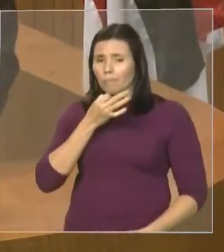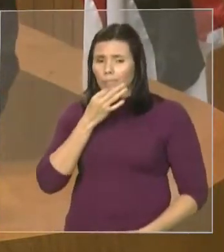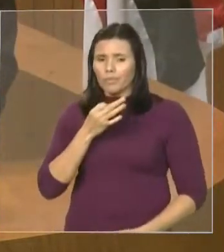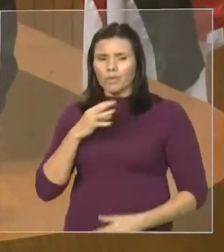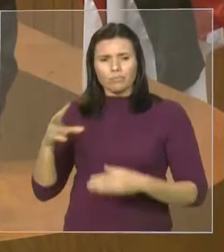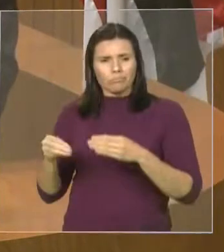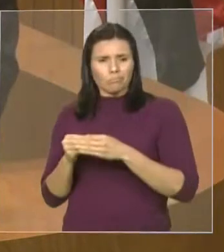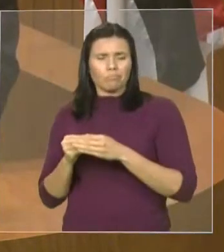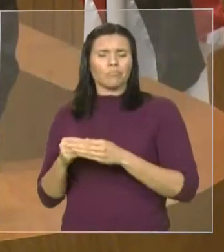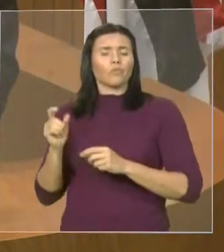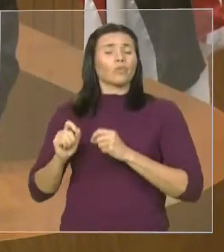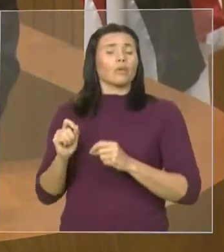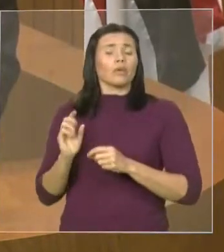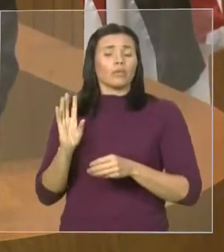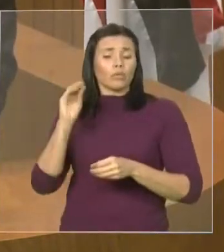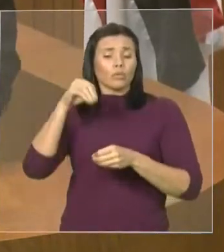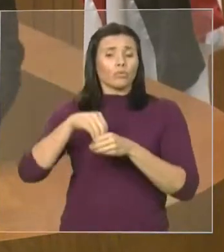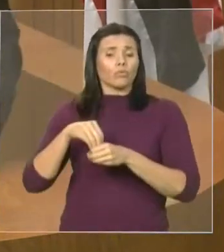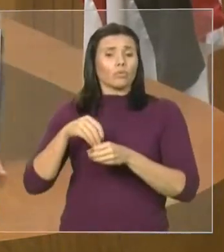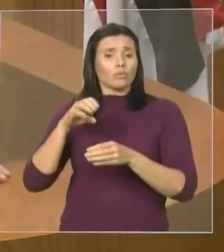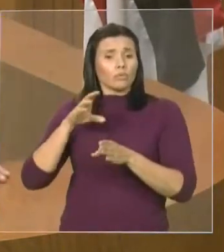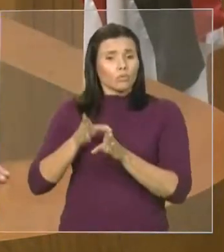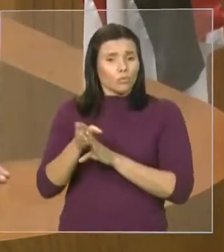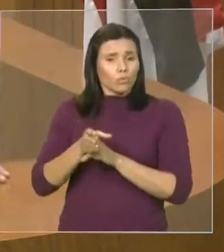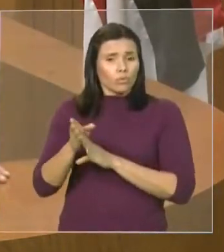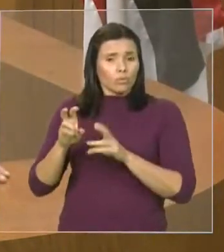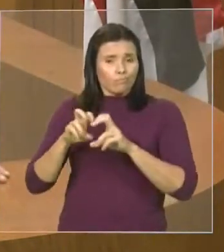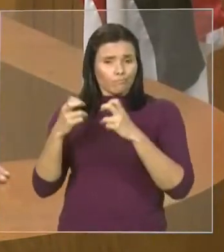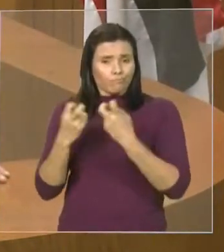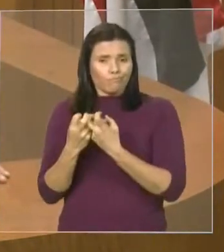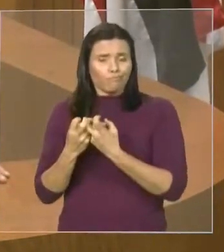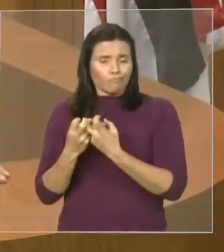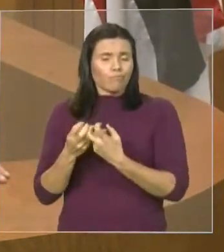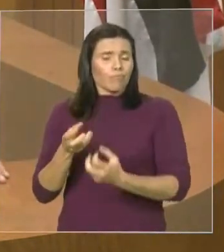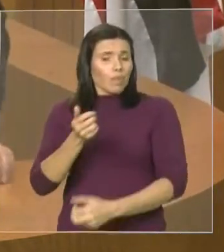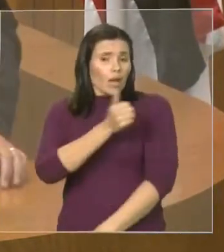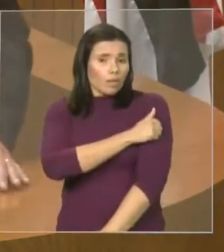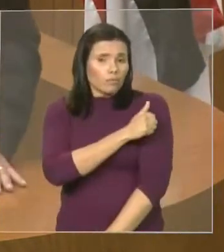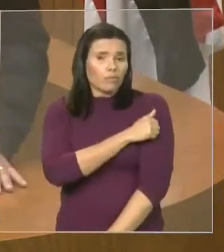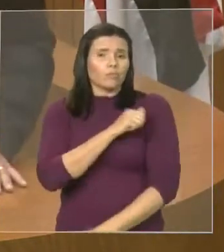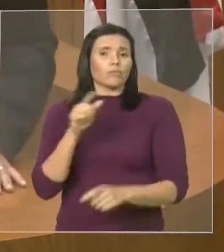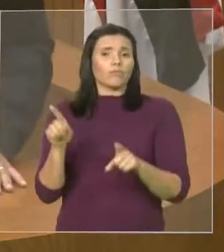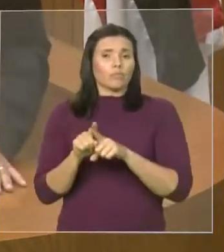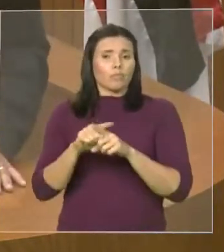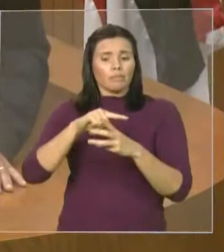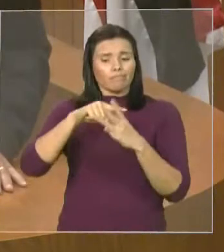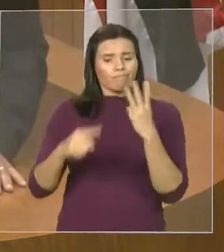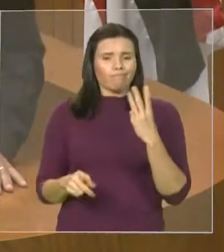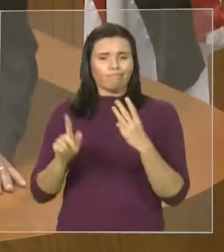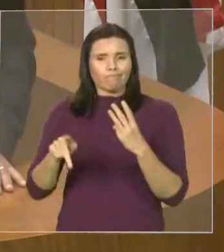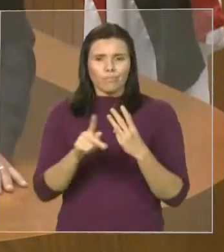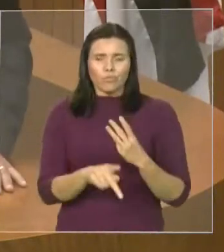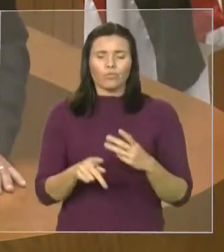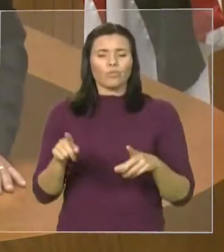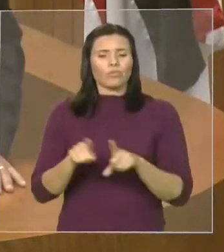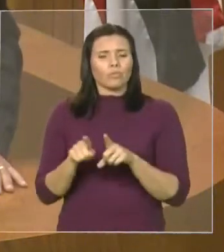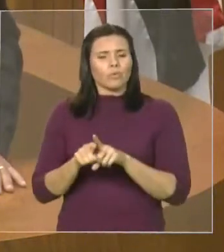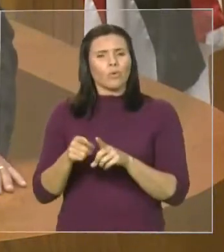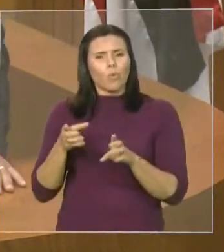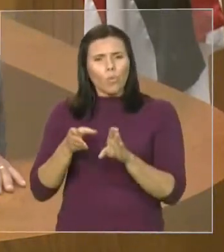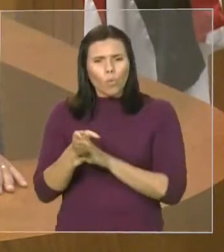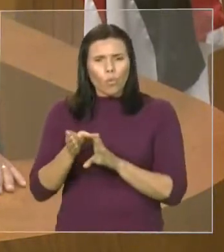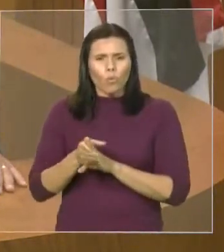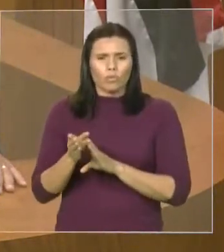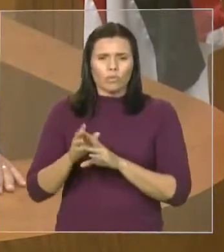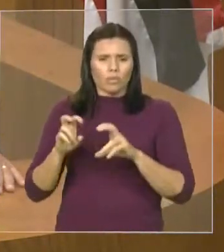dos professores indicados pelas entidades, assegurando que o Conselho, ao ser aprovado, deixa de ser